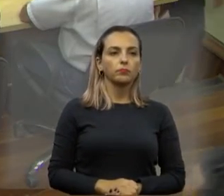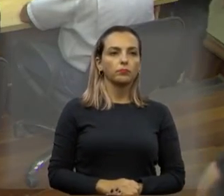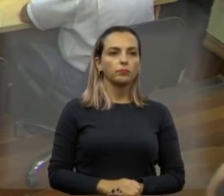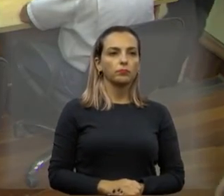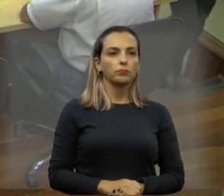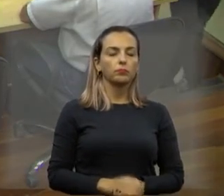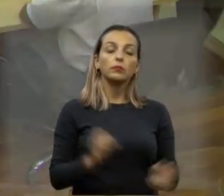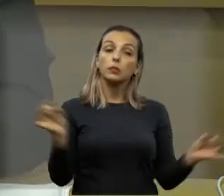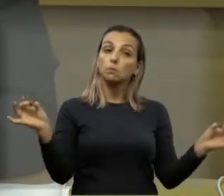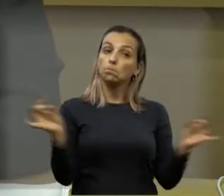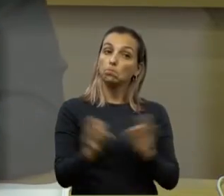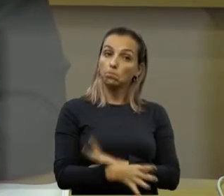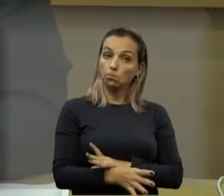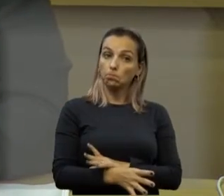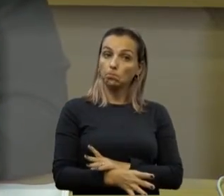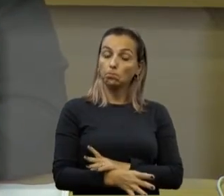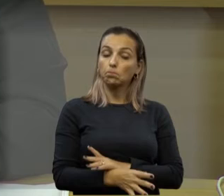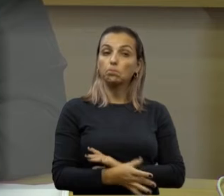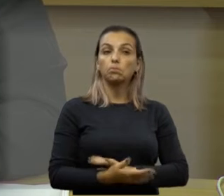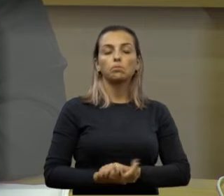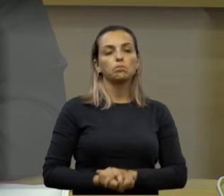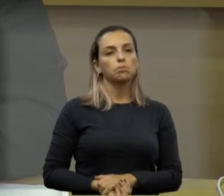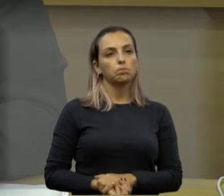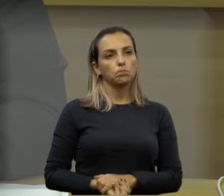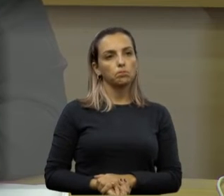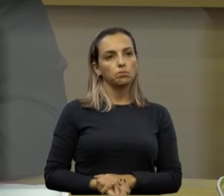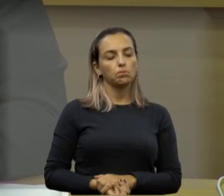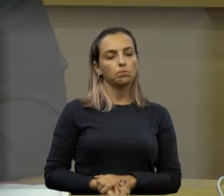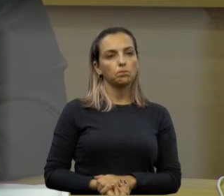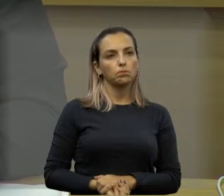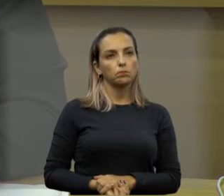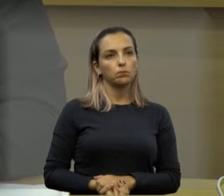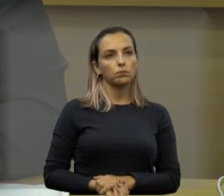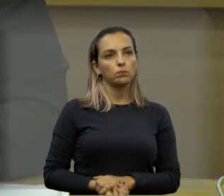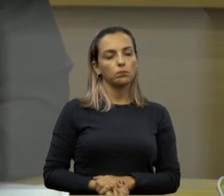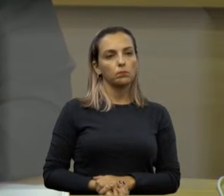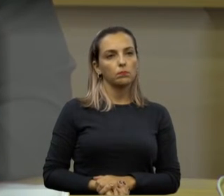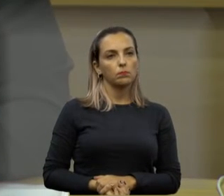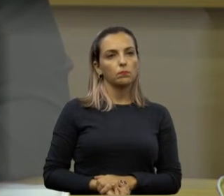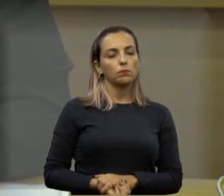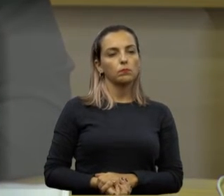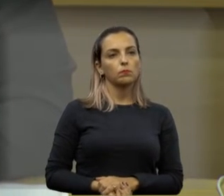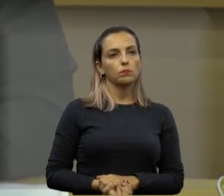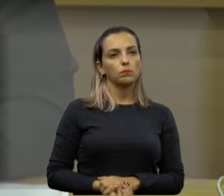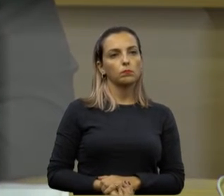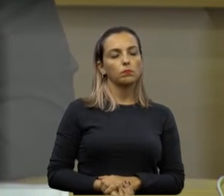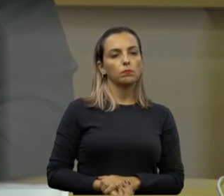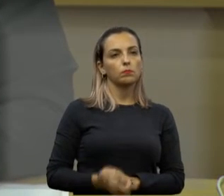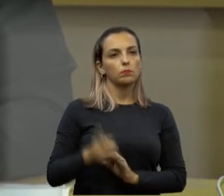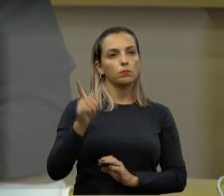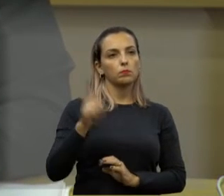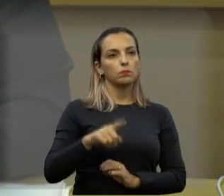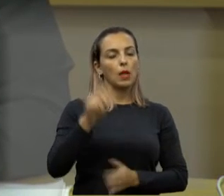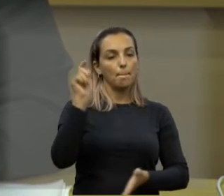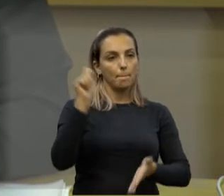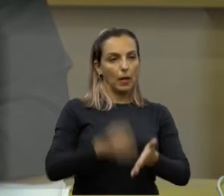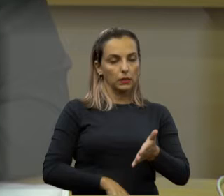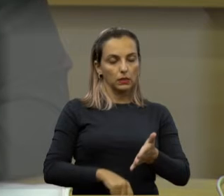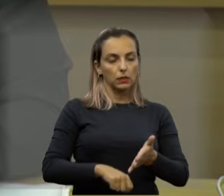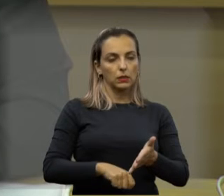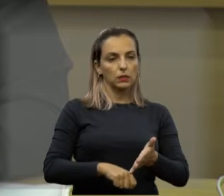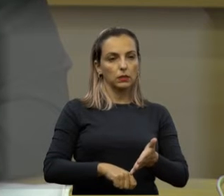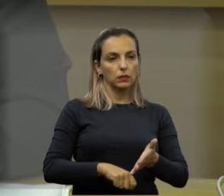terminado pequeno expediente já tá direito da registrar a presença